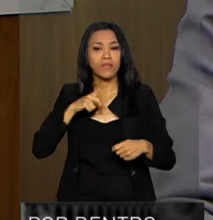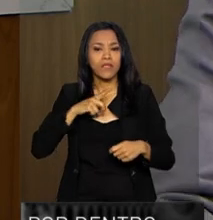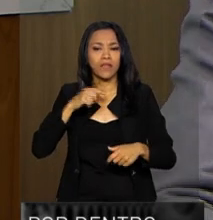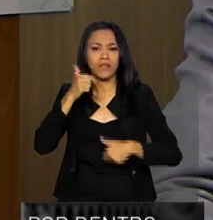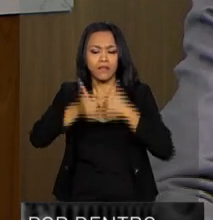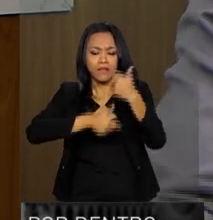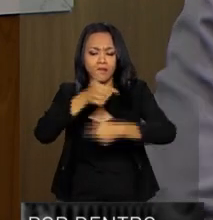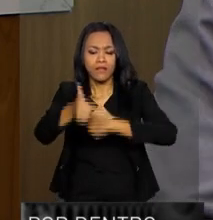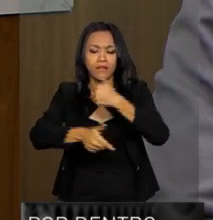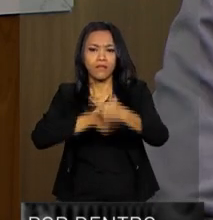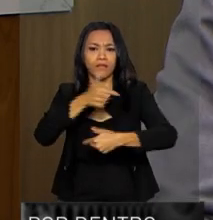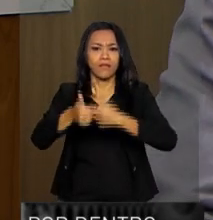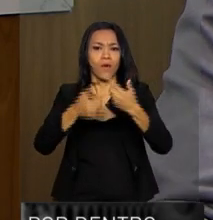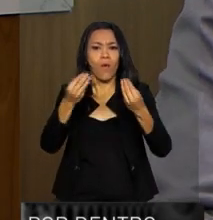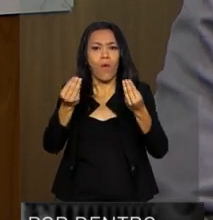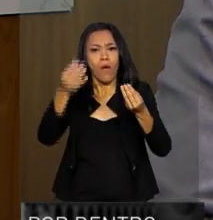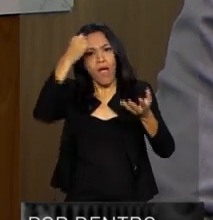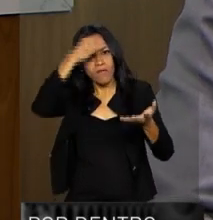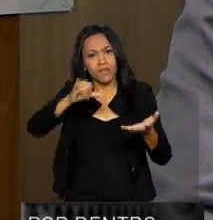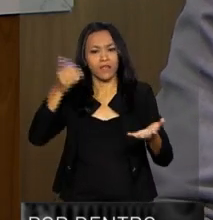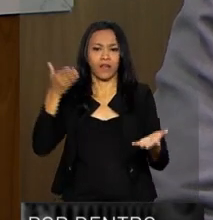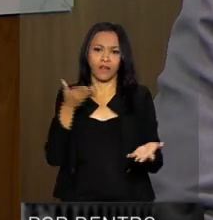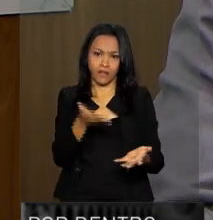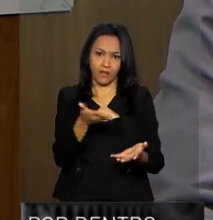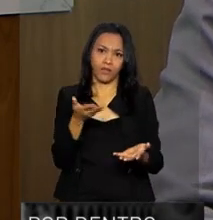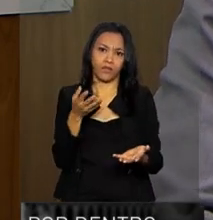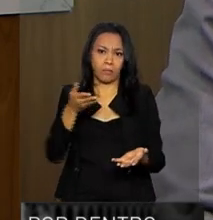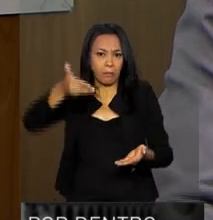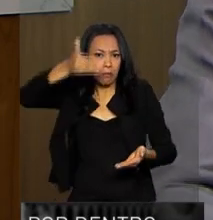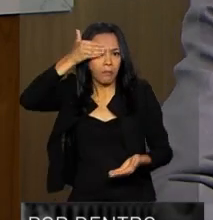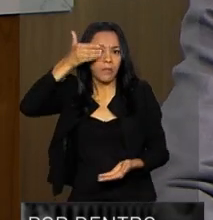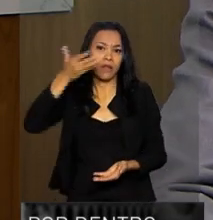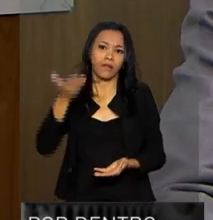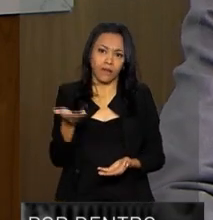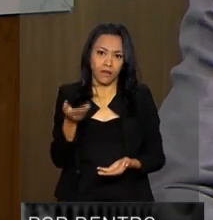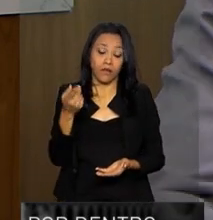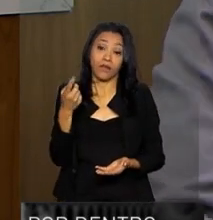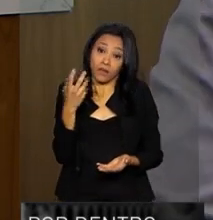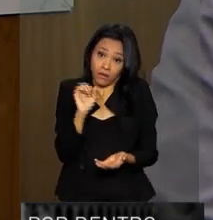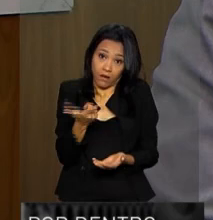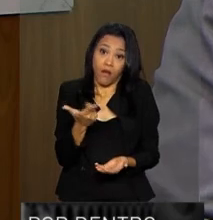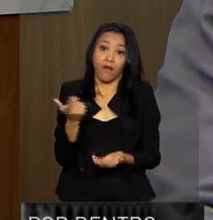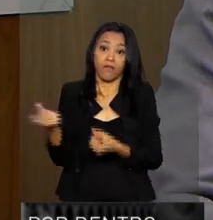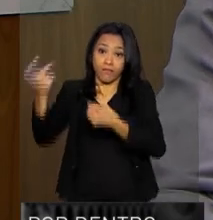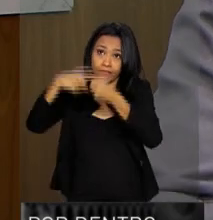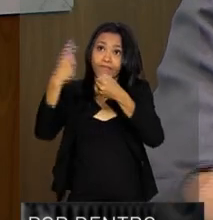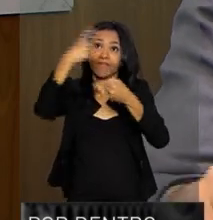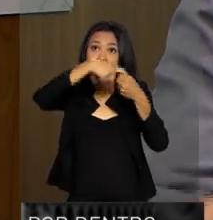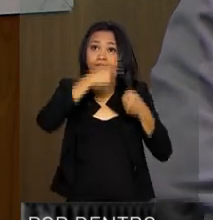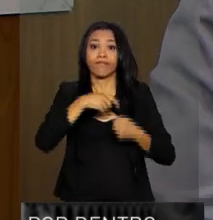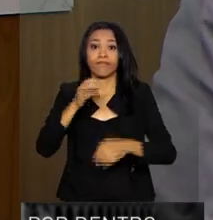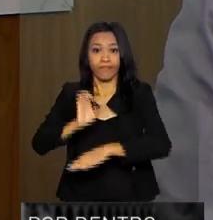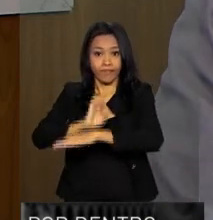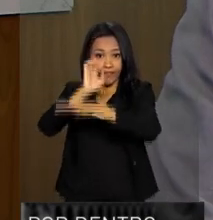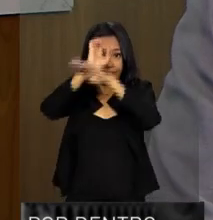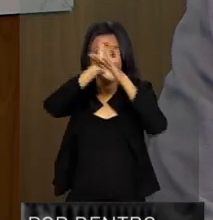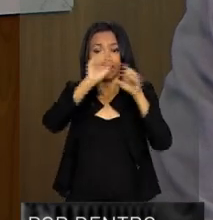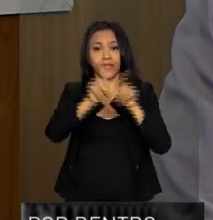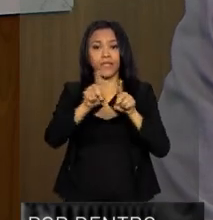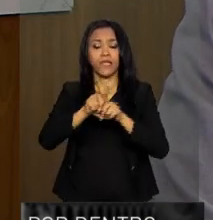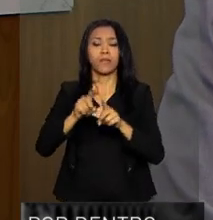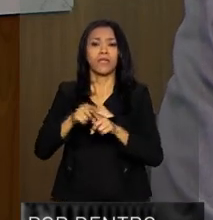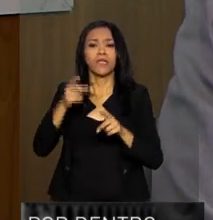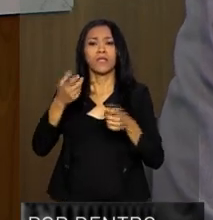relacionadas a esse combate claro naturalmente em parceria com os estados e em parceria com o ministério da